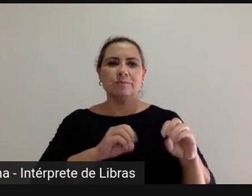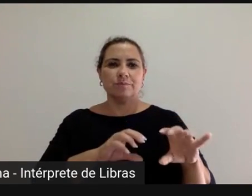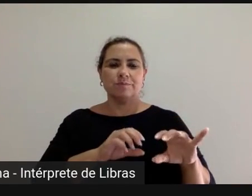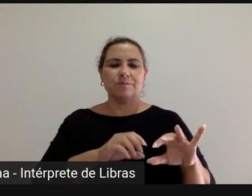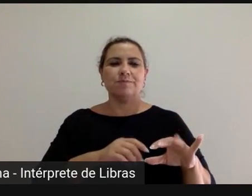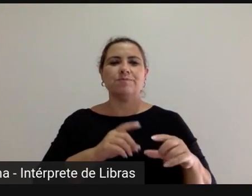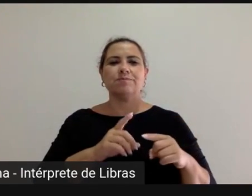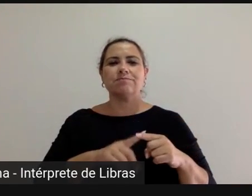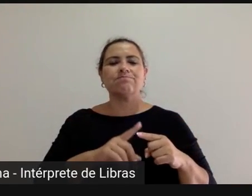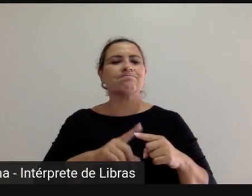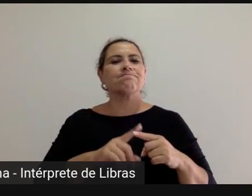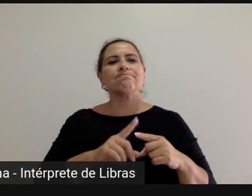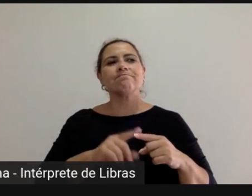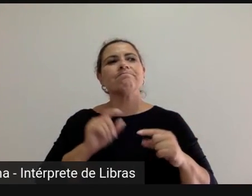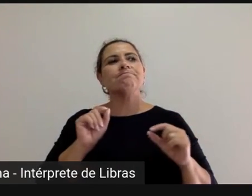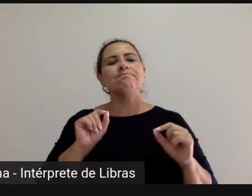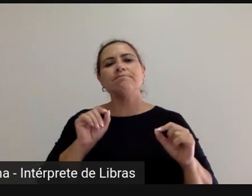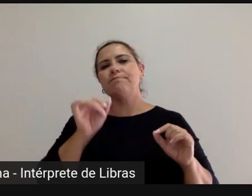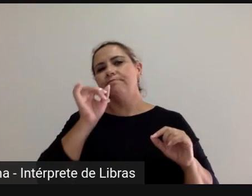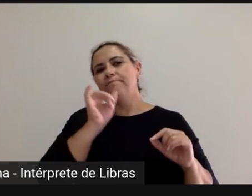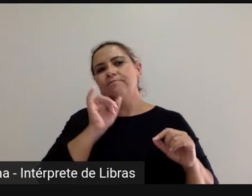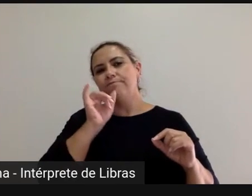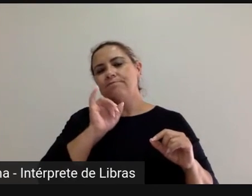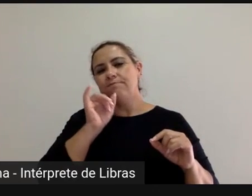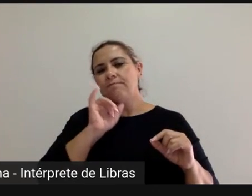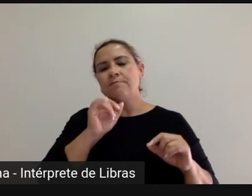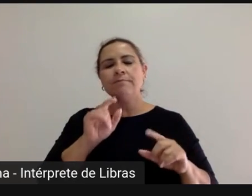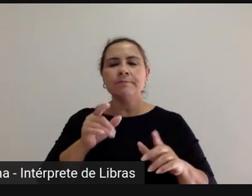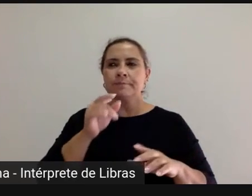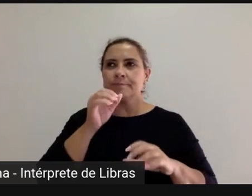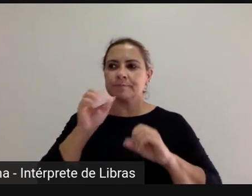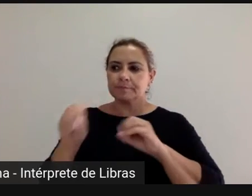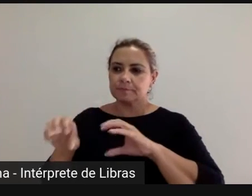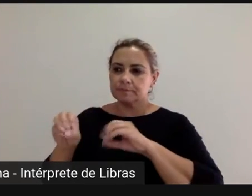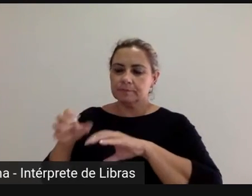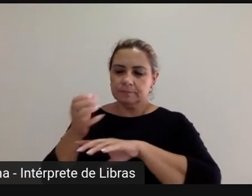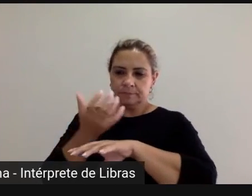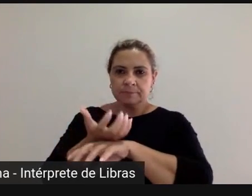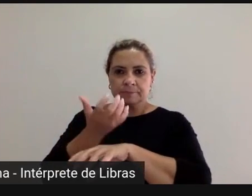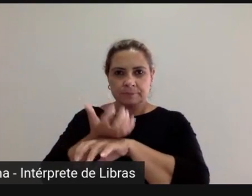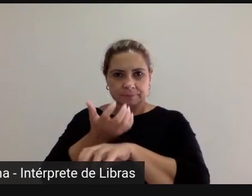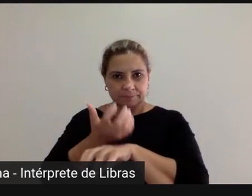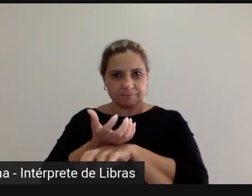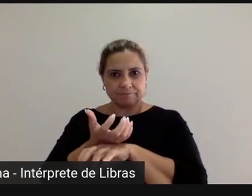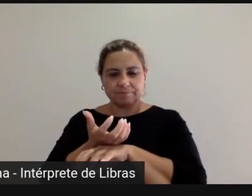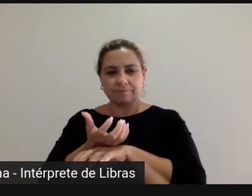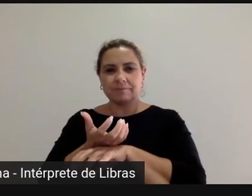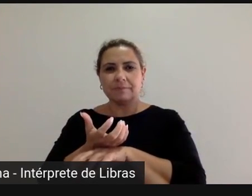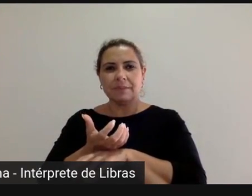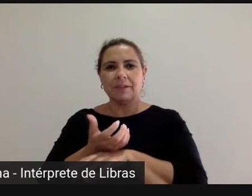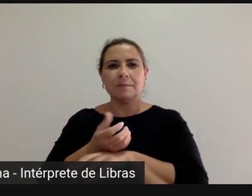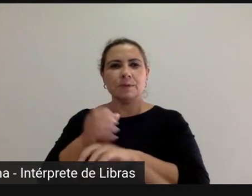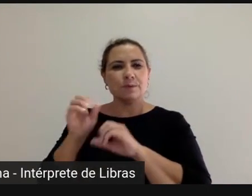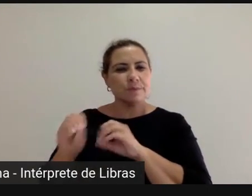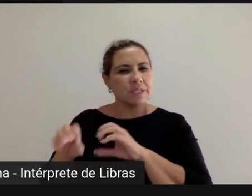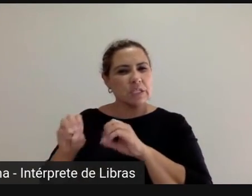gente não coloca, por exemplo, uma disciplina nas escolas públicas, básicas,